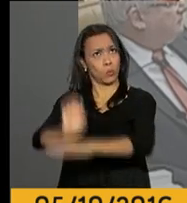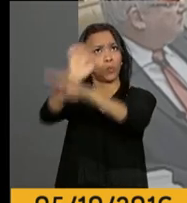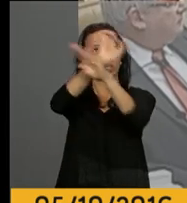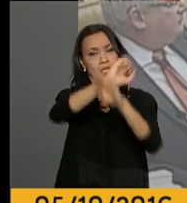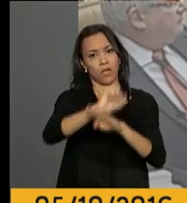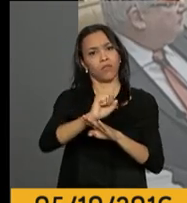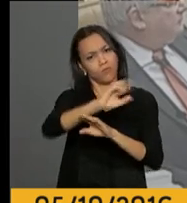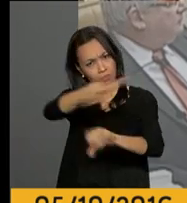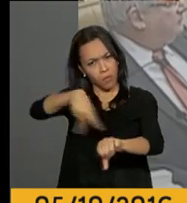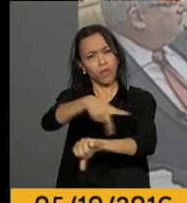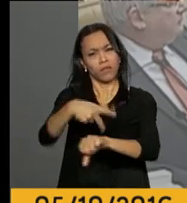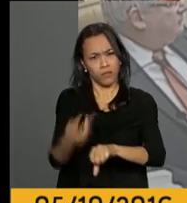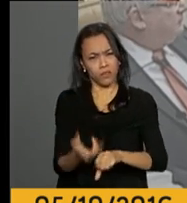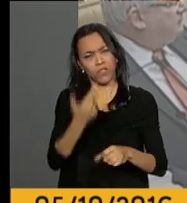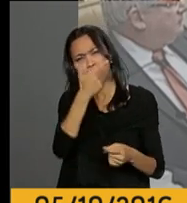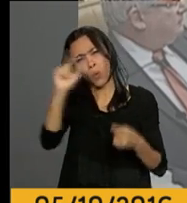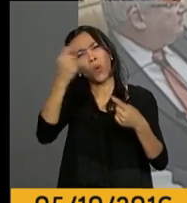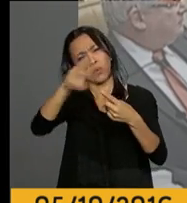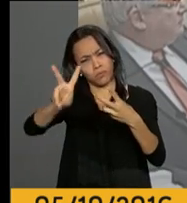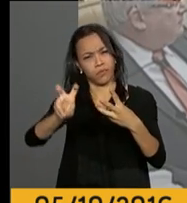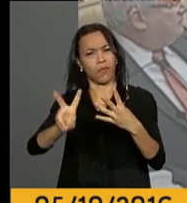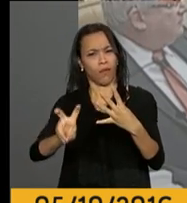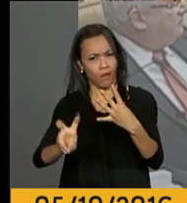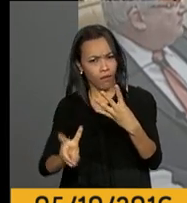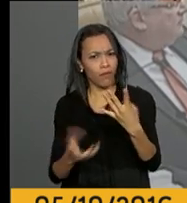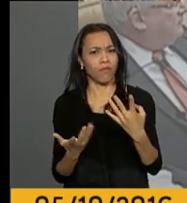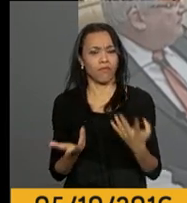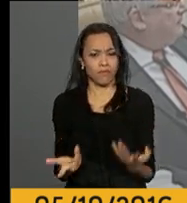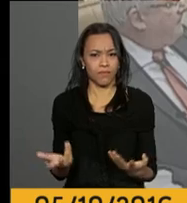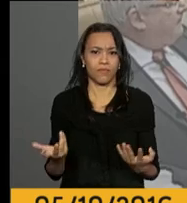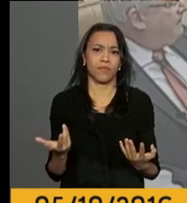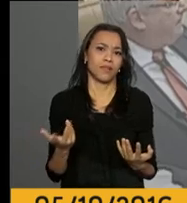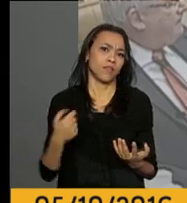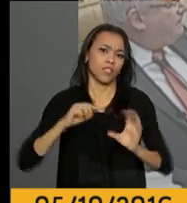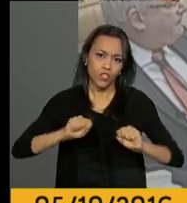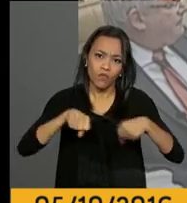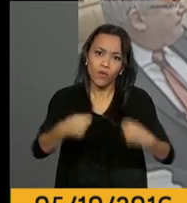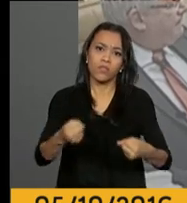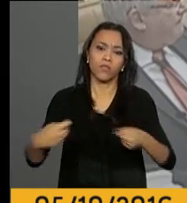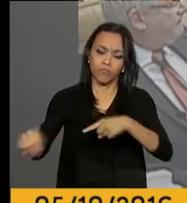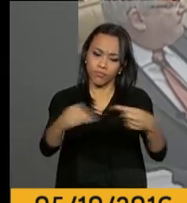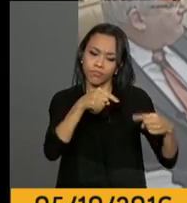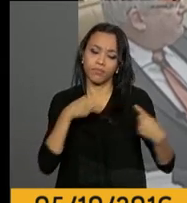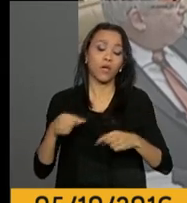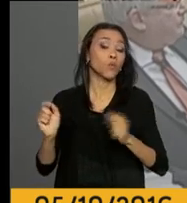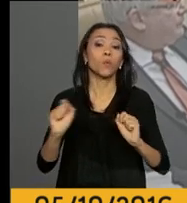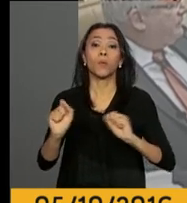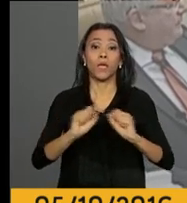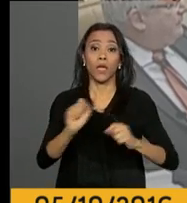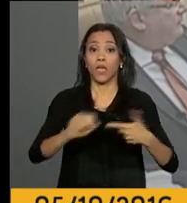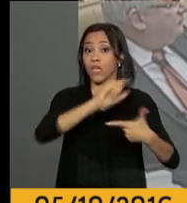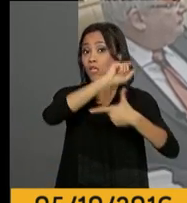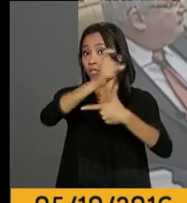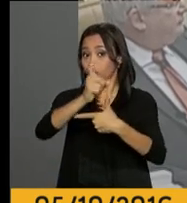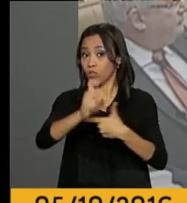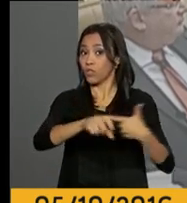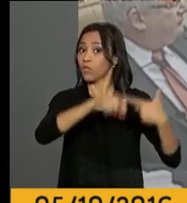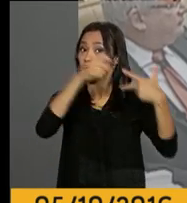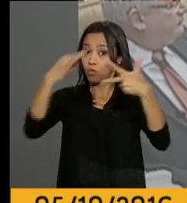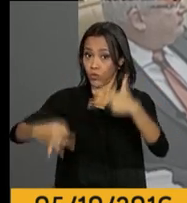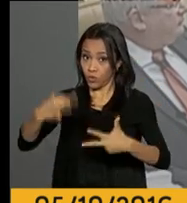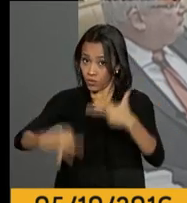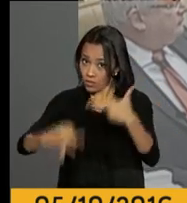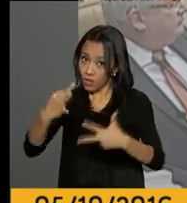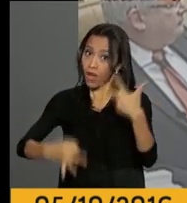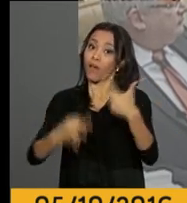tempo Outros tantos temas que pudessem nascer dessa conjugação de esforços do executivo e do Judiciário